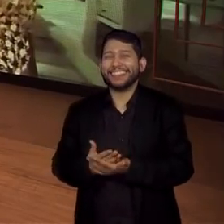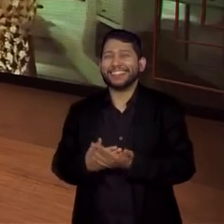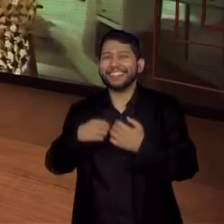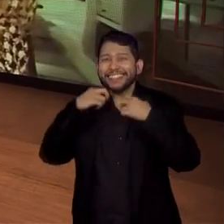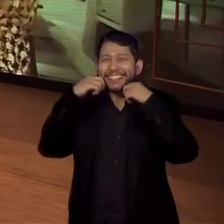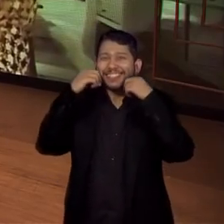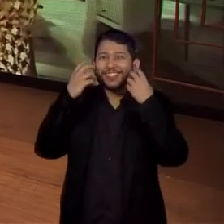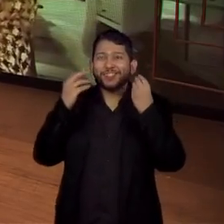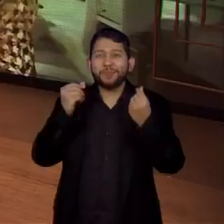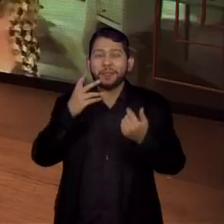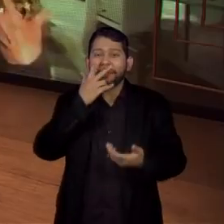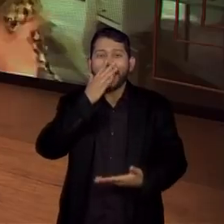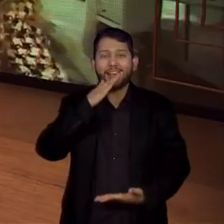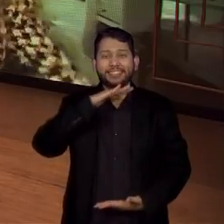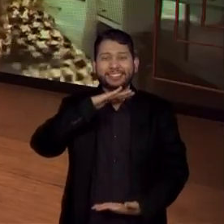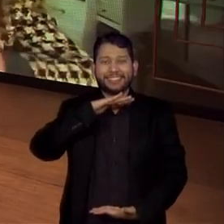assim,